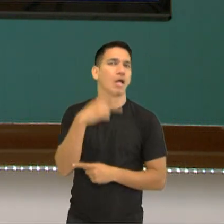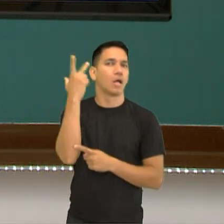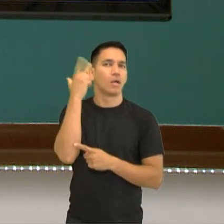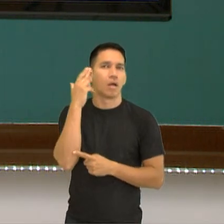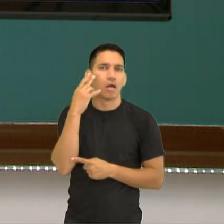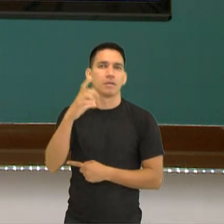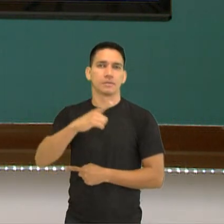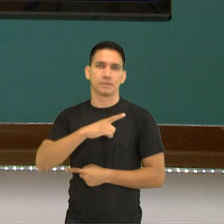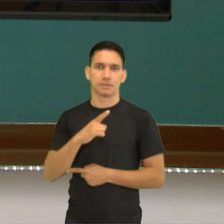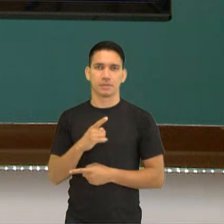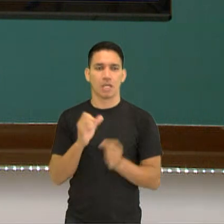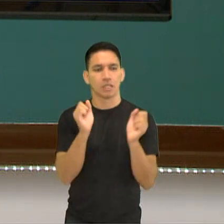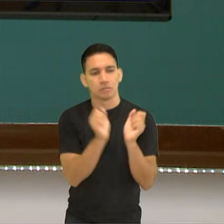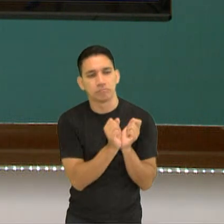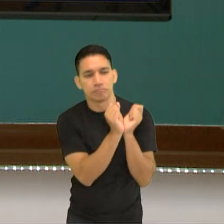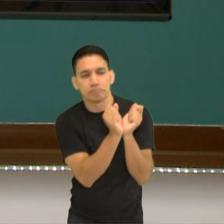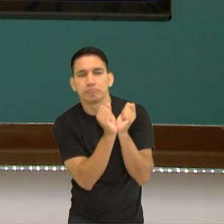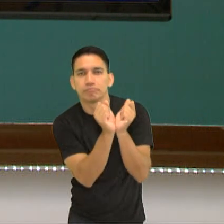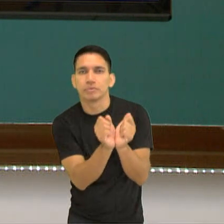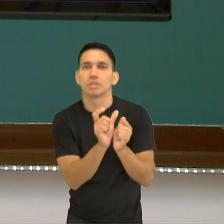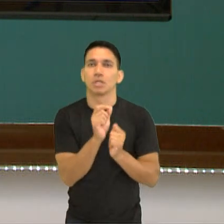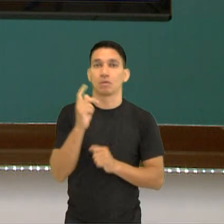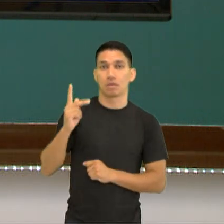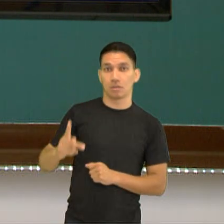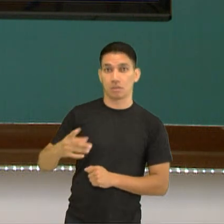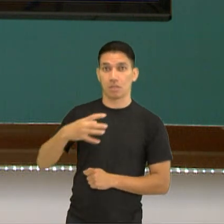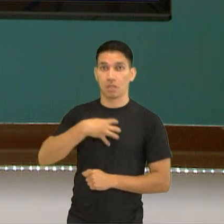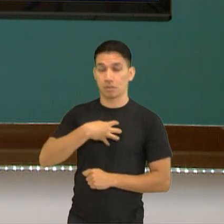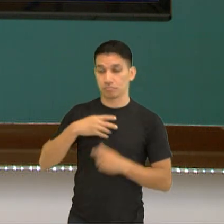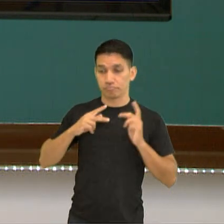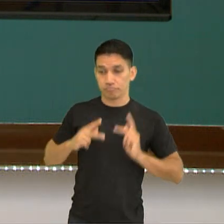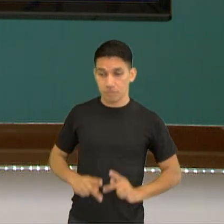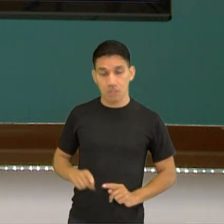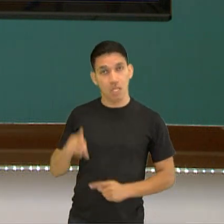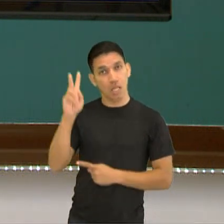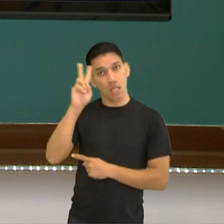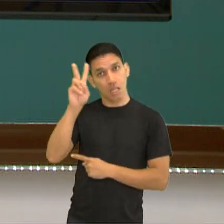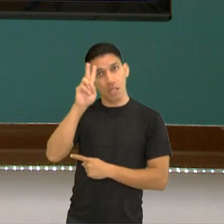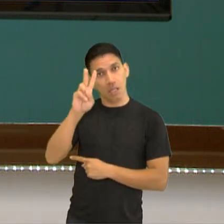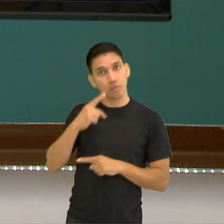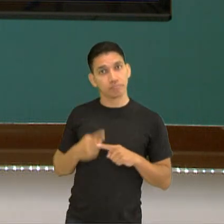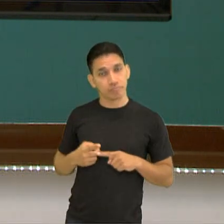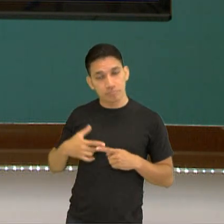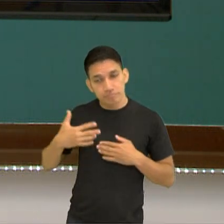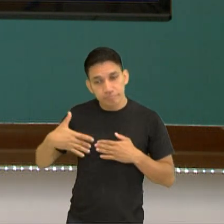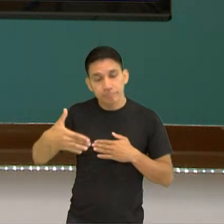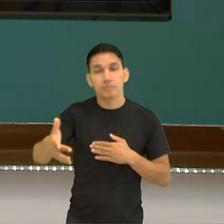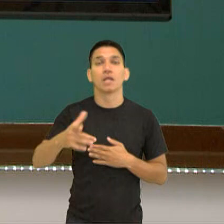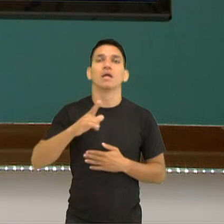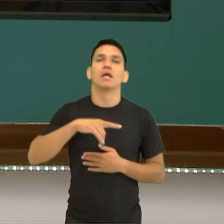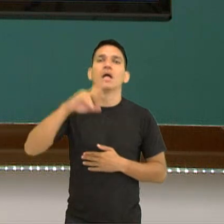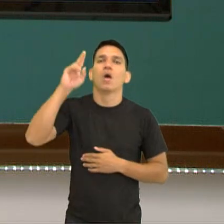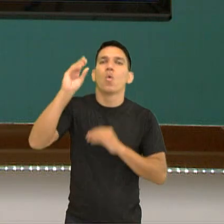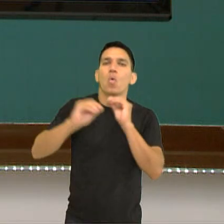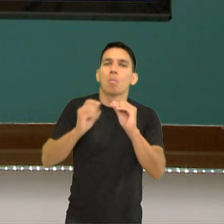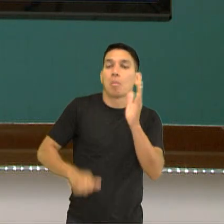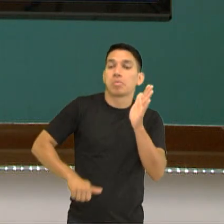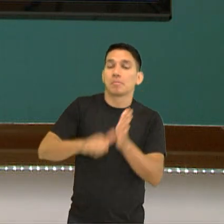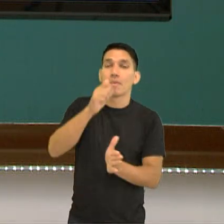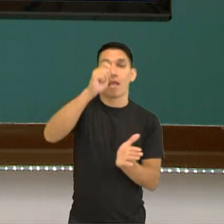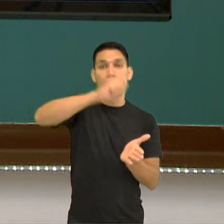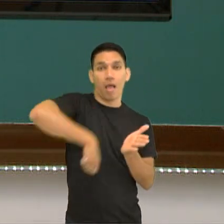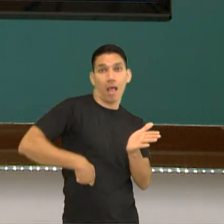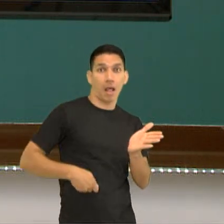ter escravos e essa postura aí é muito lembrada porque é considerada uma das primeiras cartas de alforria